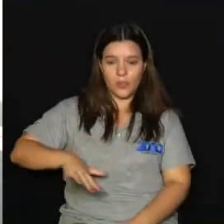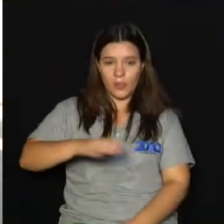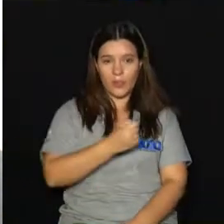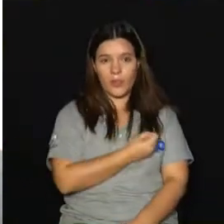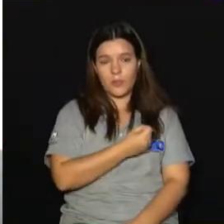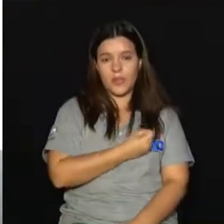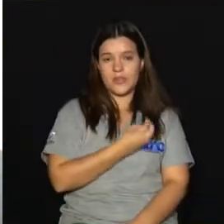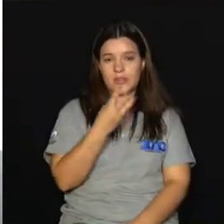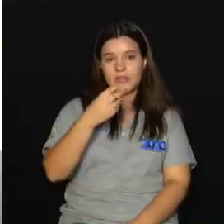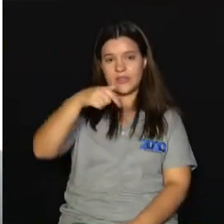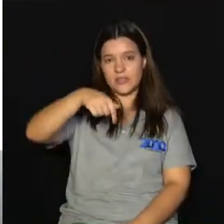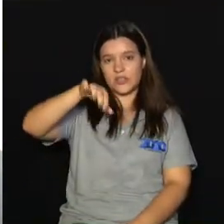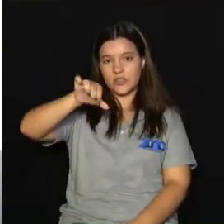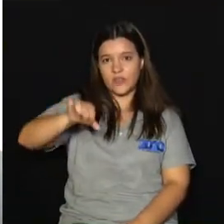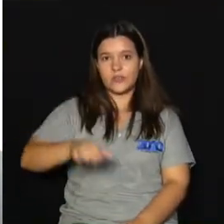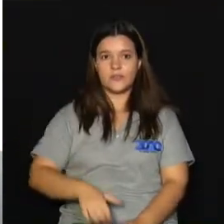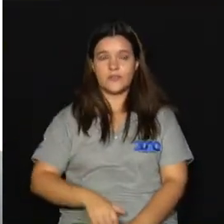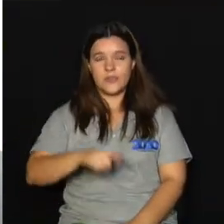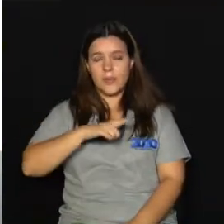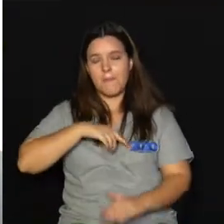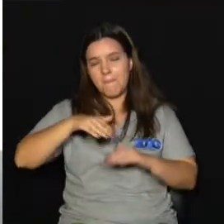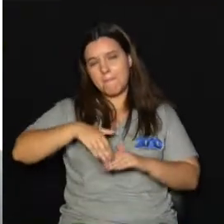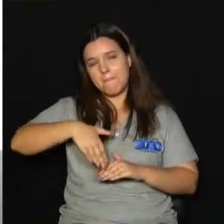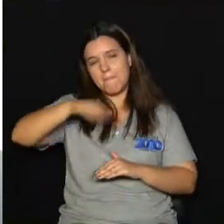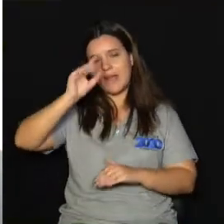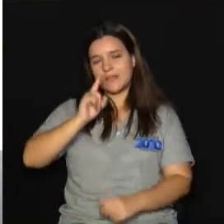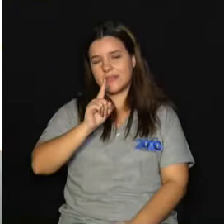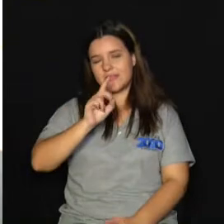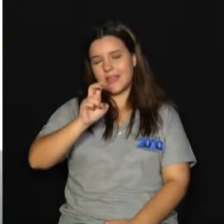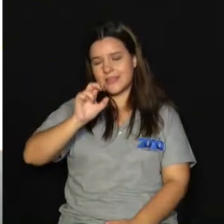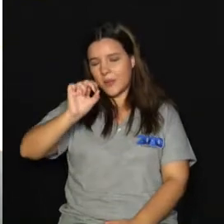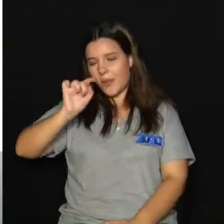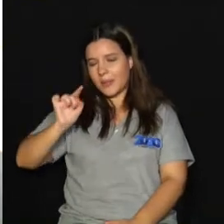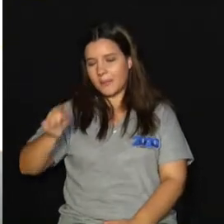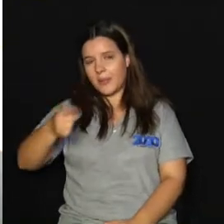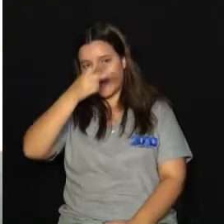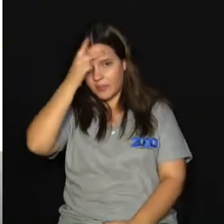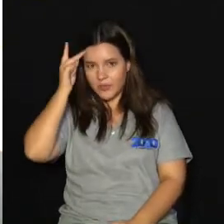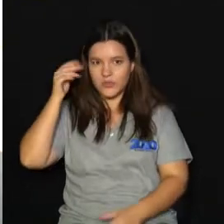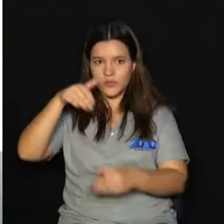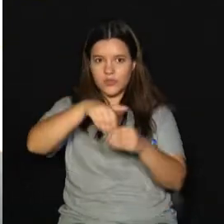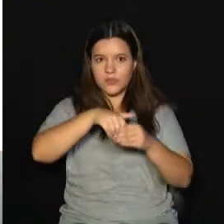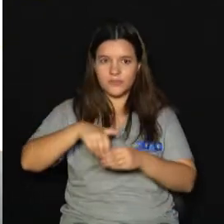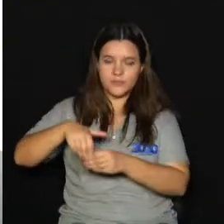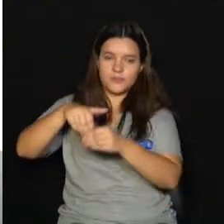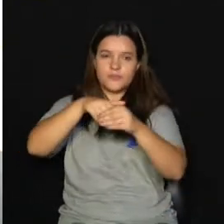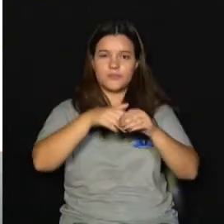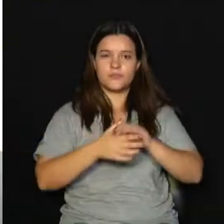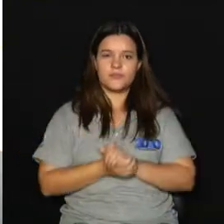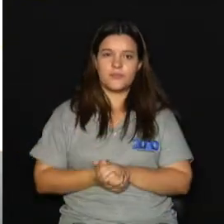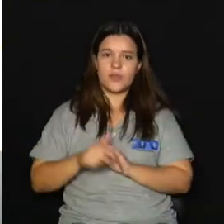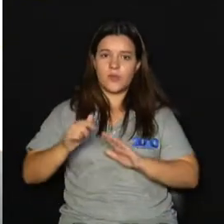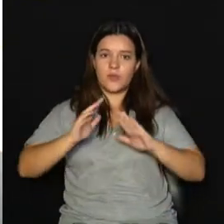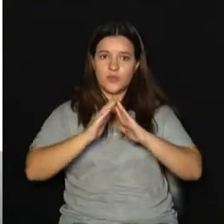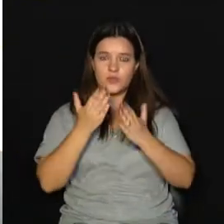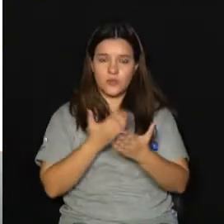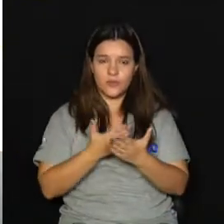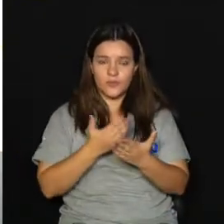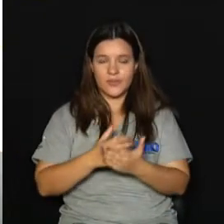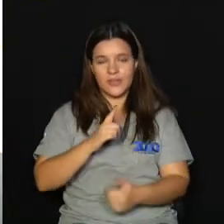379, que tem aí mais de 150 mil eleitores, e nessa escola são